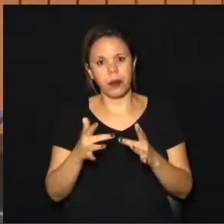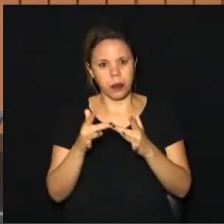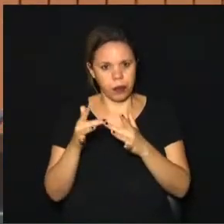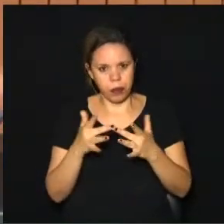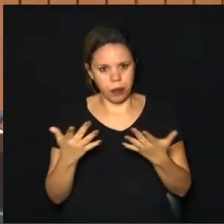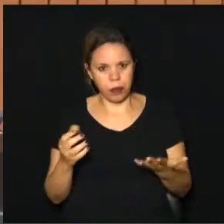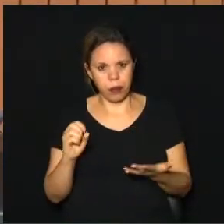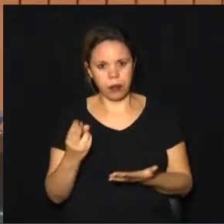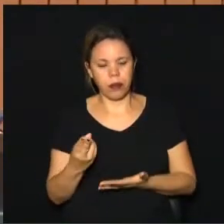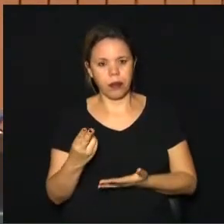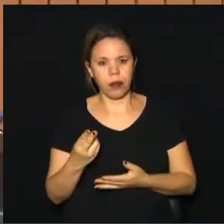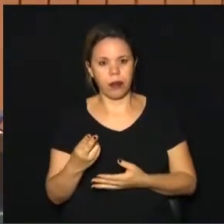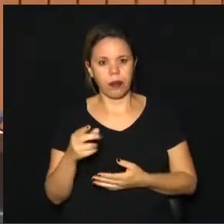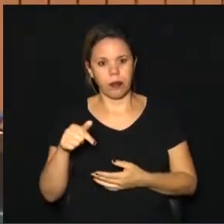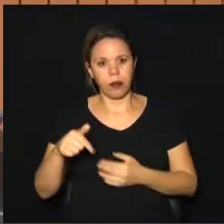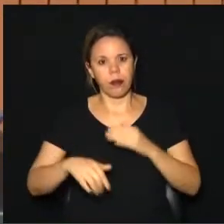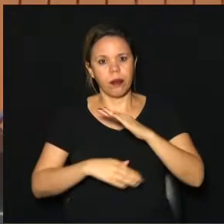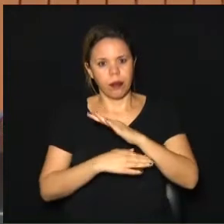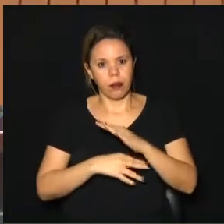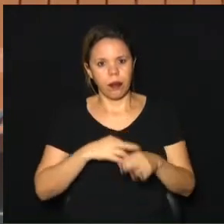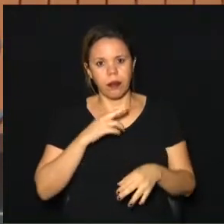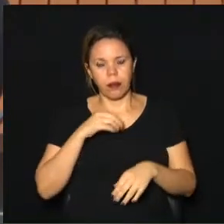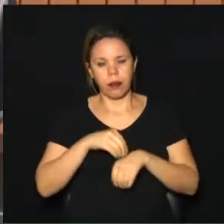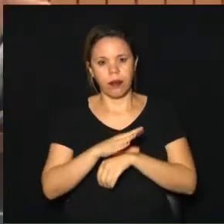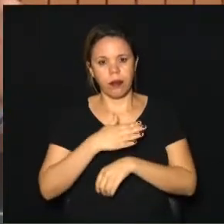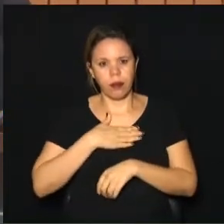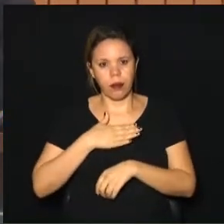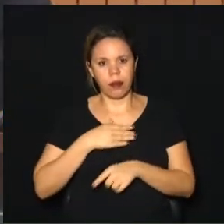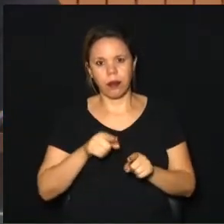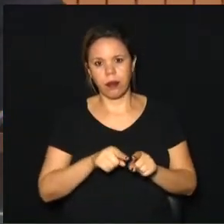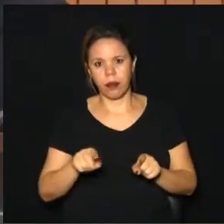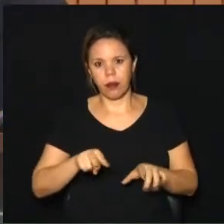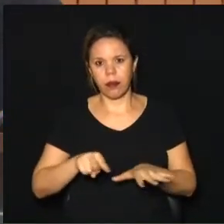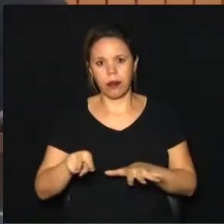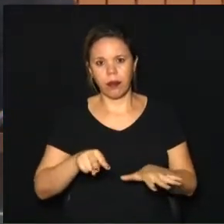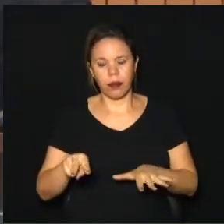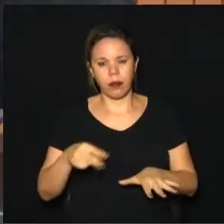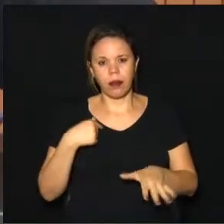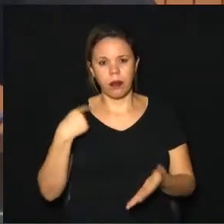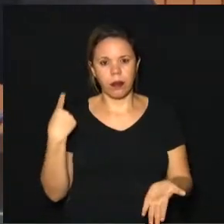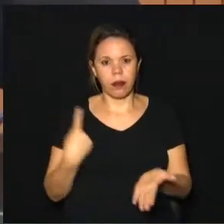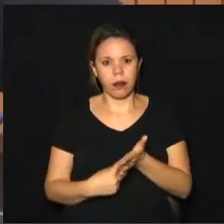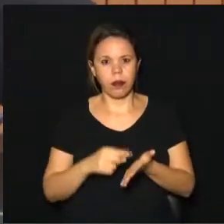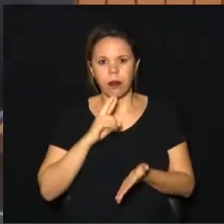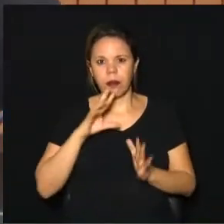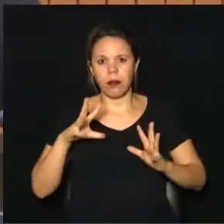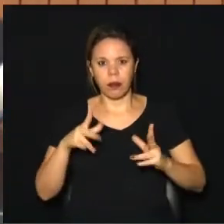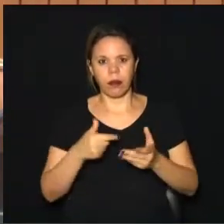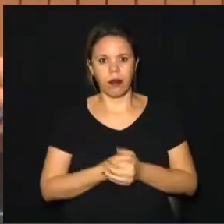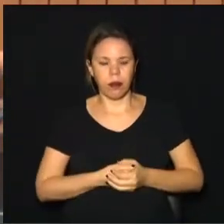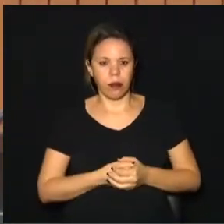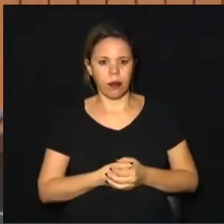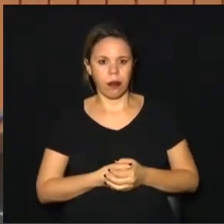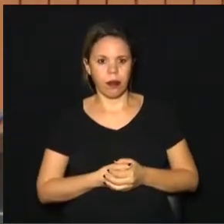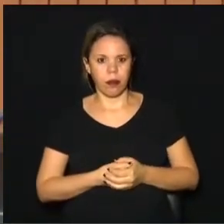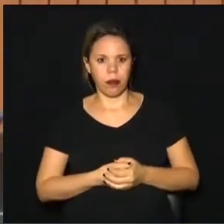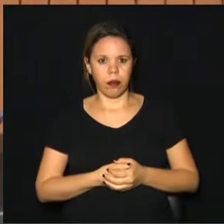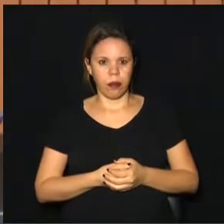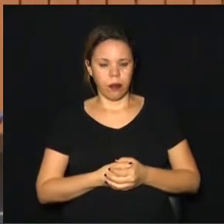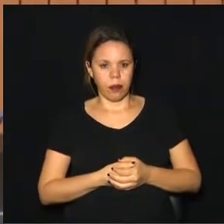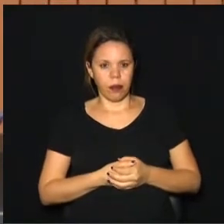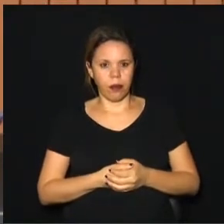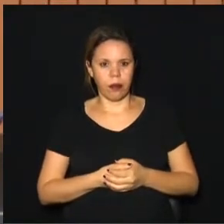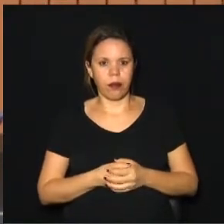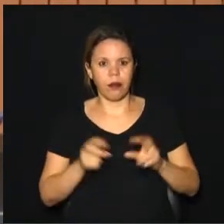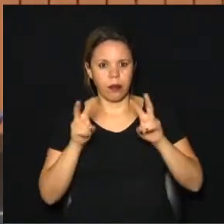contatos ou aqui para a Câmara, que a Câmara repassa para mim, e durante a semana eu me comprometo a responder todo mundo. Então, a vaquinha